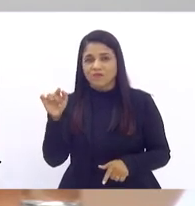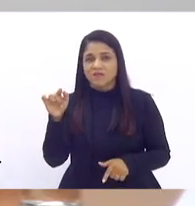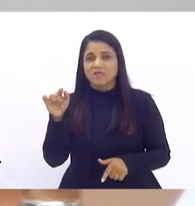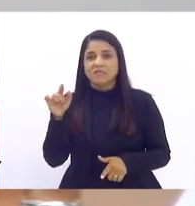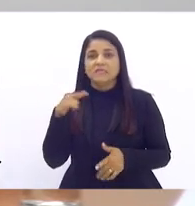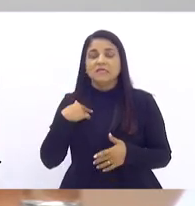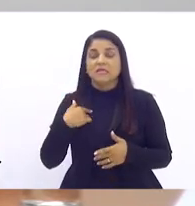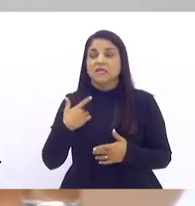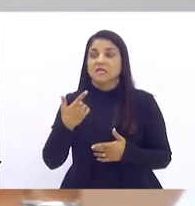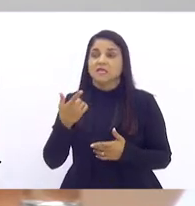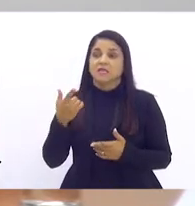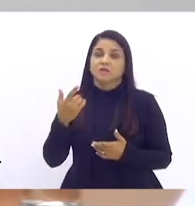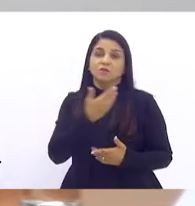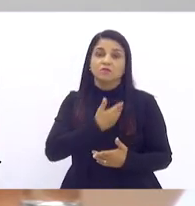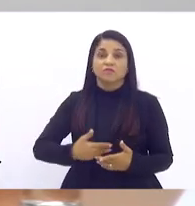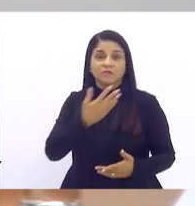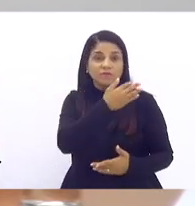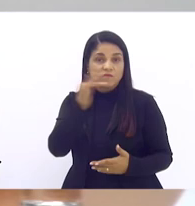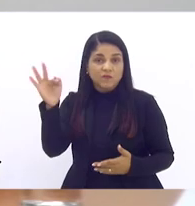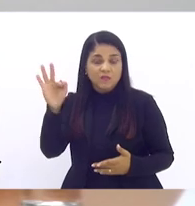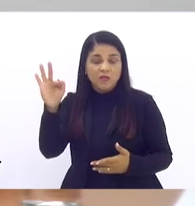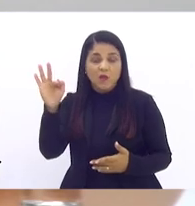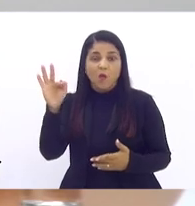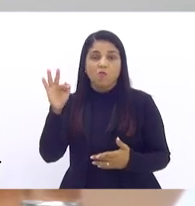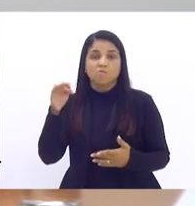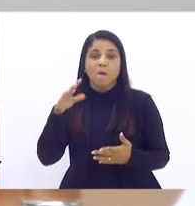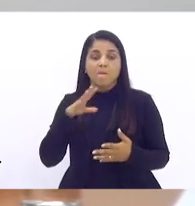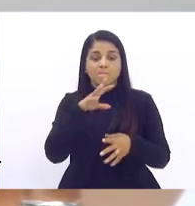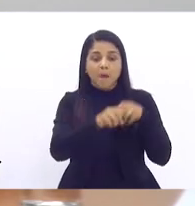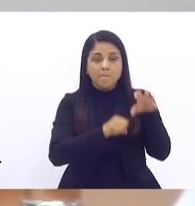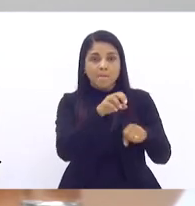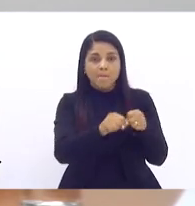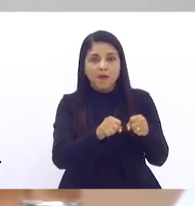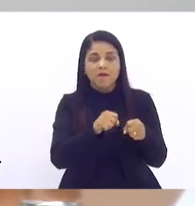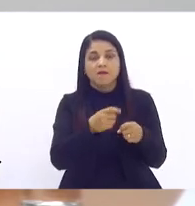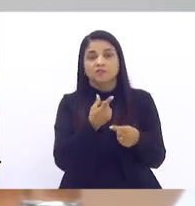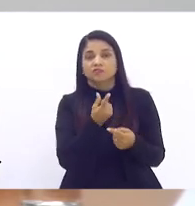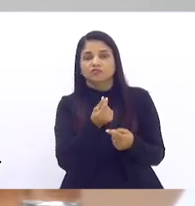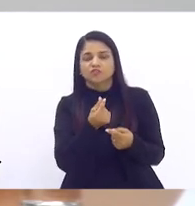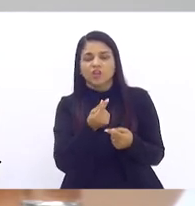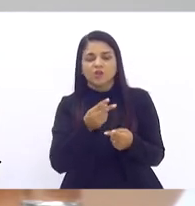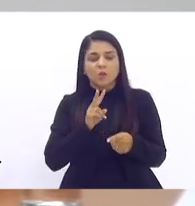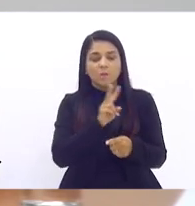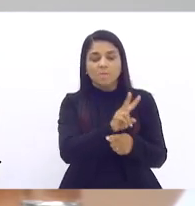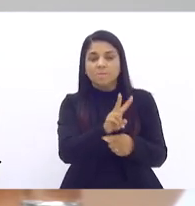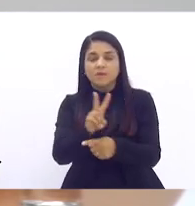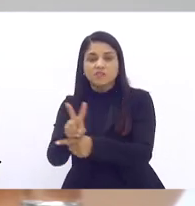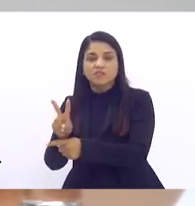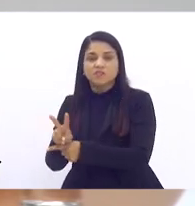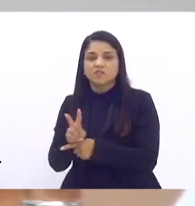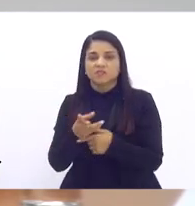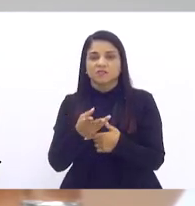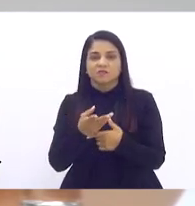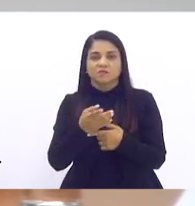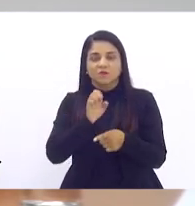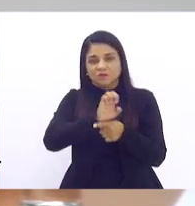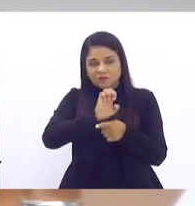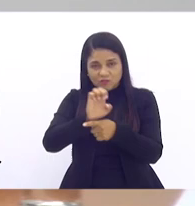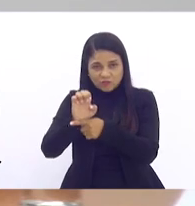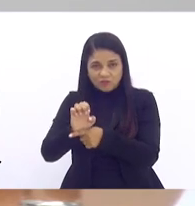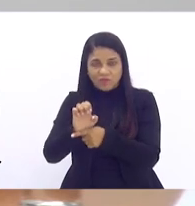dos Estados em cima de ajudas a partir de um você está no processo de recuperação Eu acho que cabe